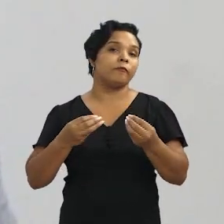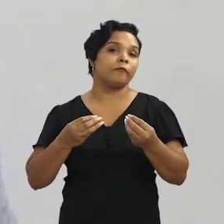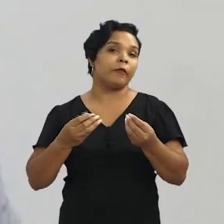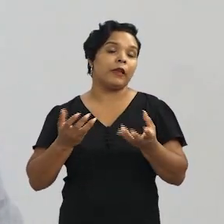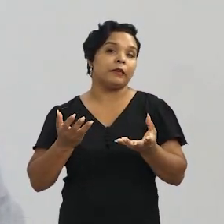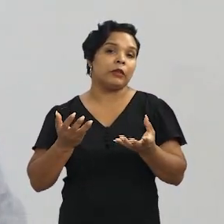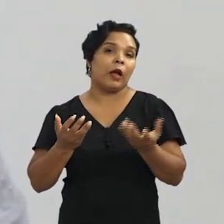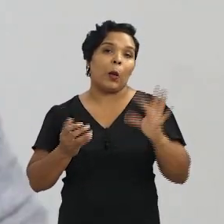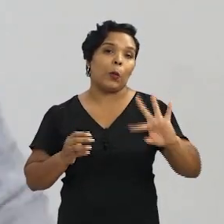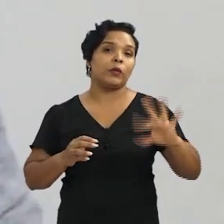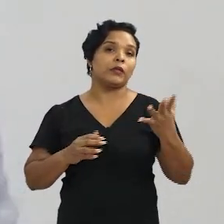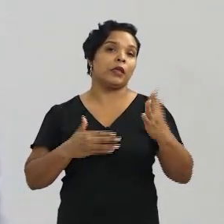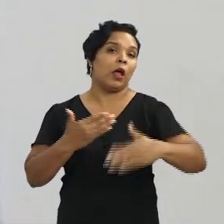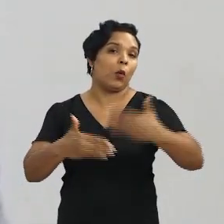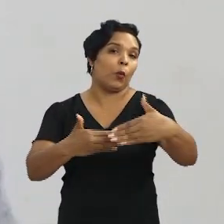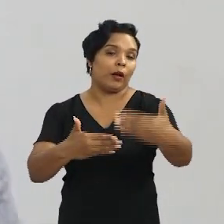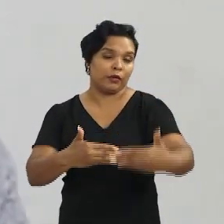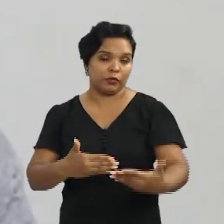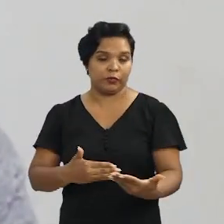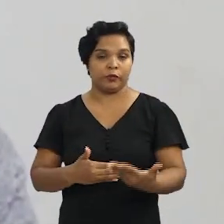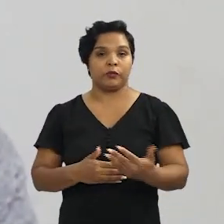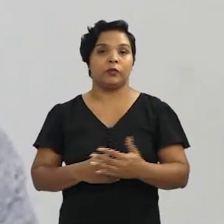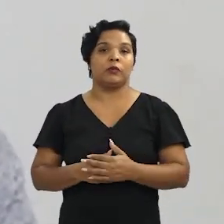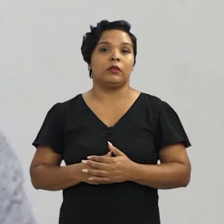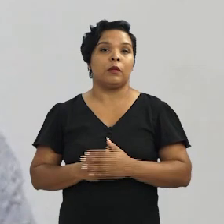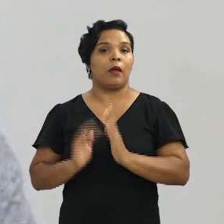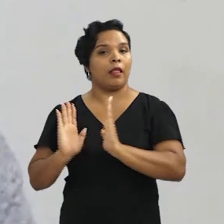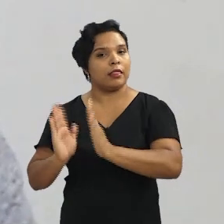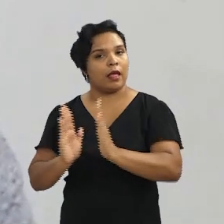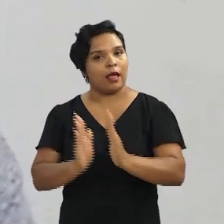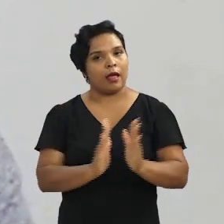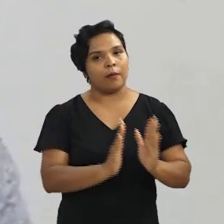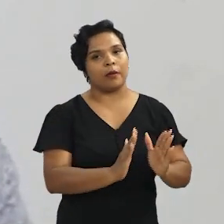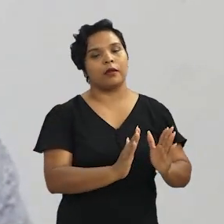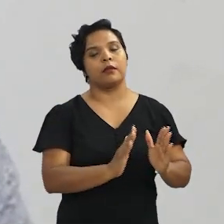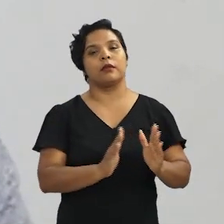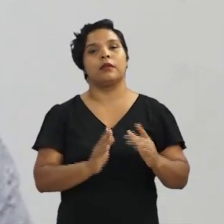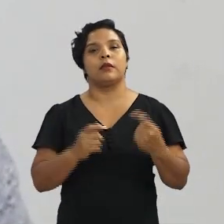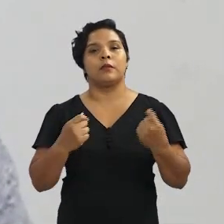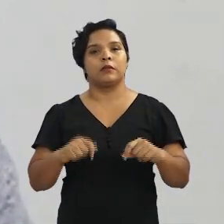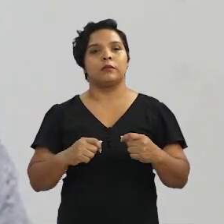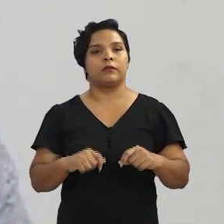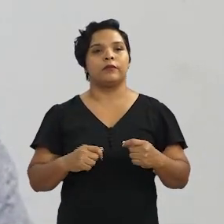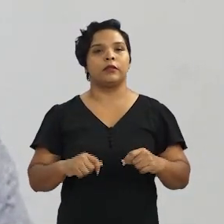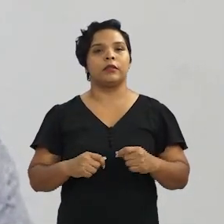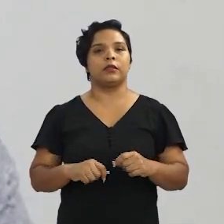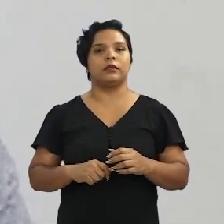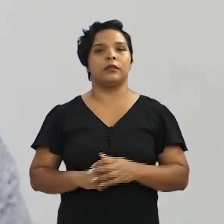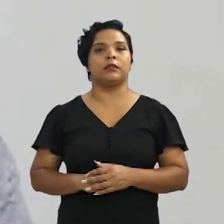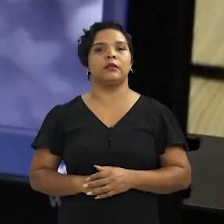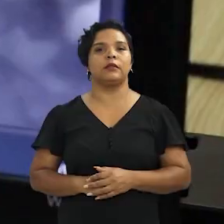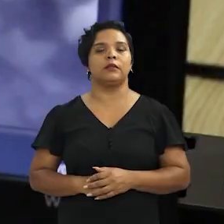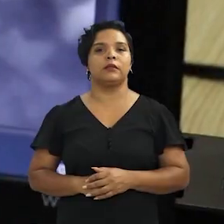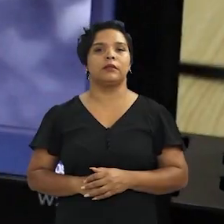vão se comportar ao longo prazo, né? Então é uma etapa bem interessante que nós teremos aí pela frente.